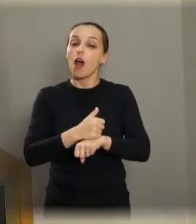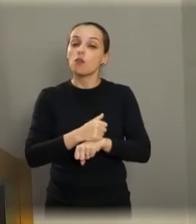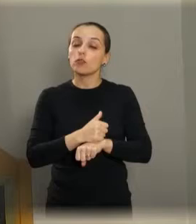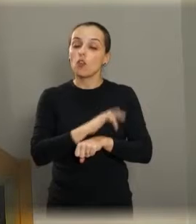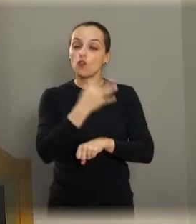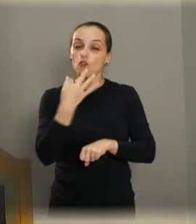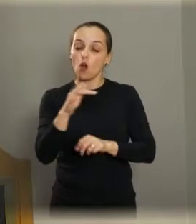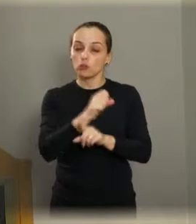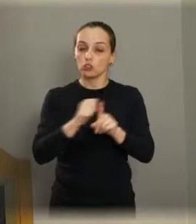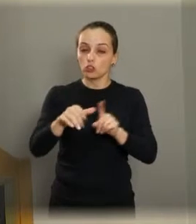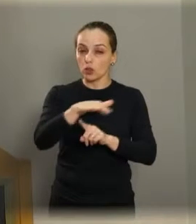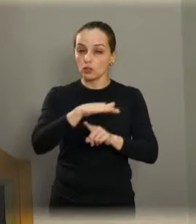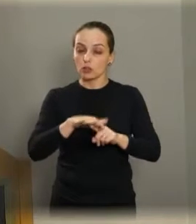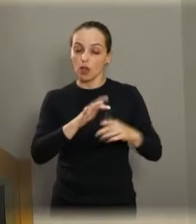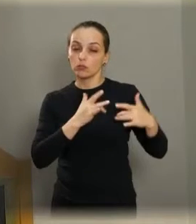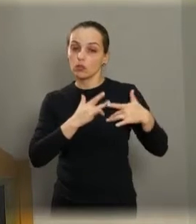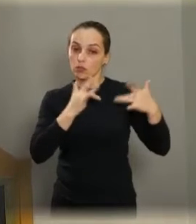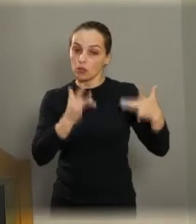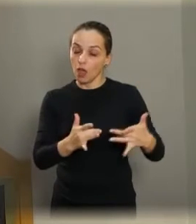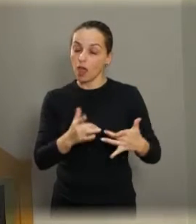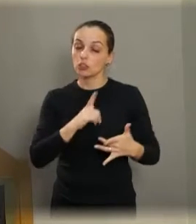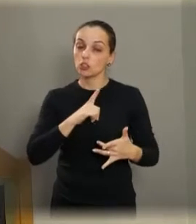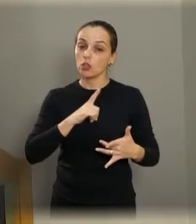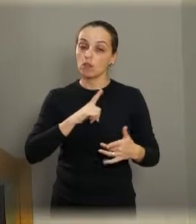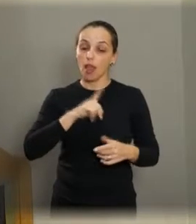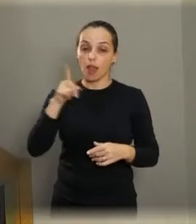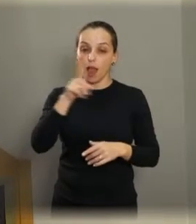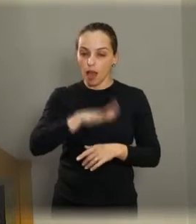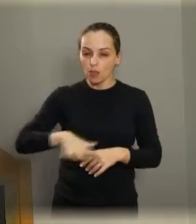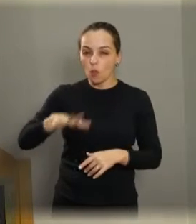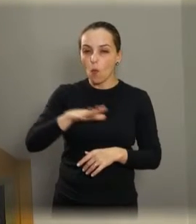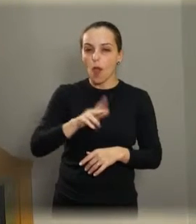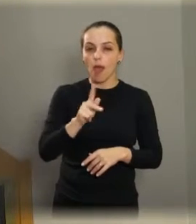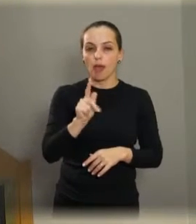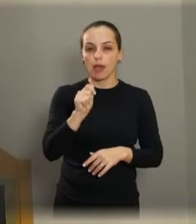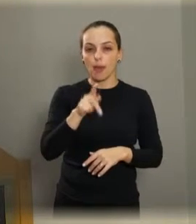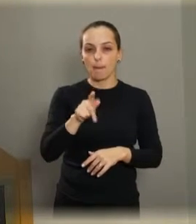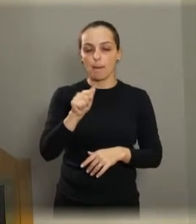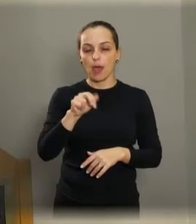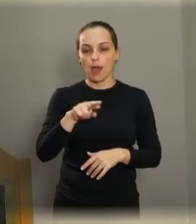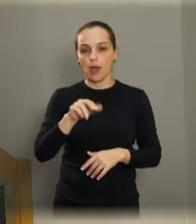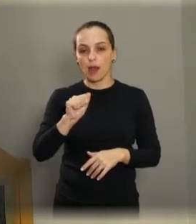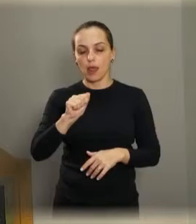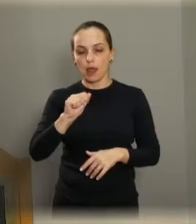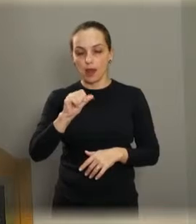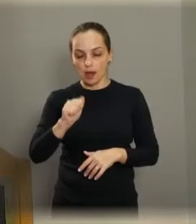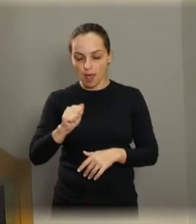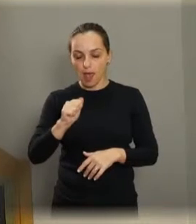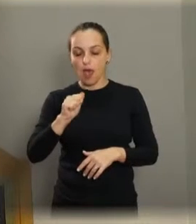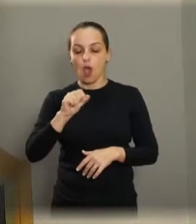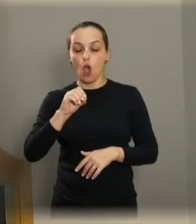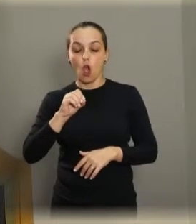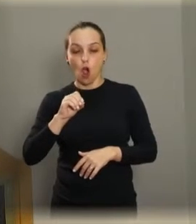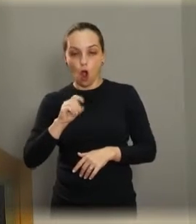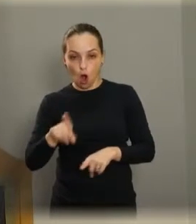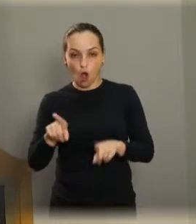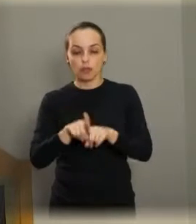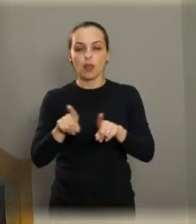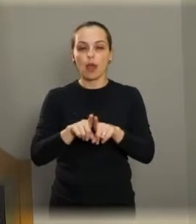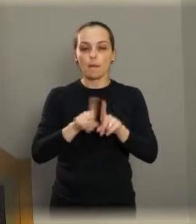Fundo Social de solidariedade está oferecendo o espaço kaparaó a escola do Serralheiro